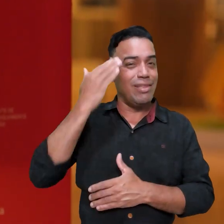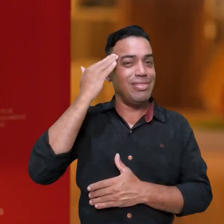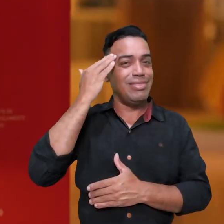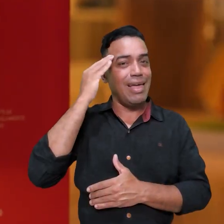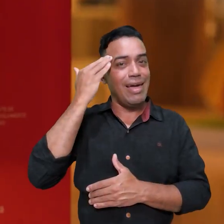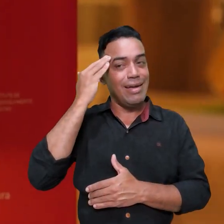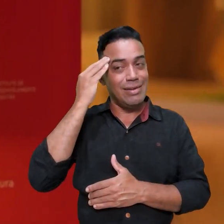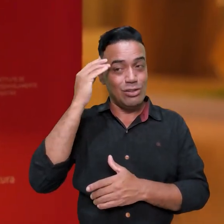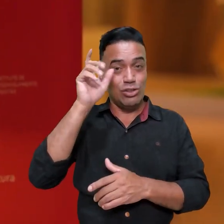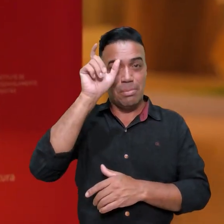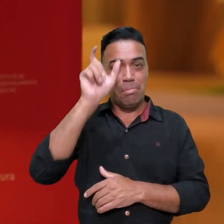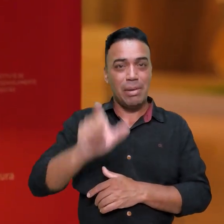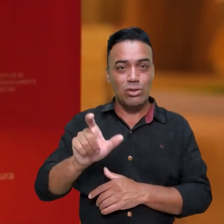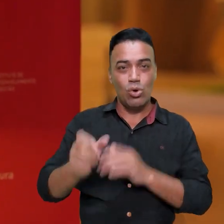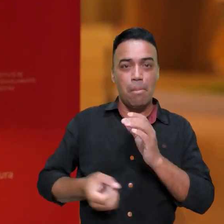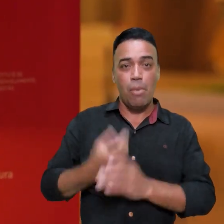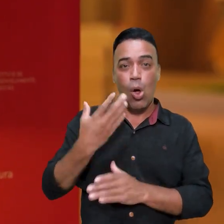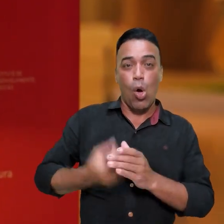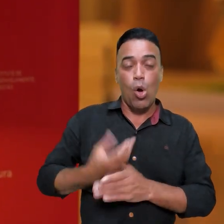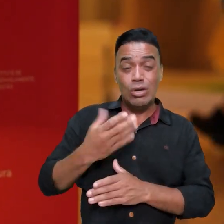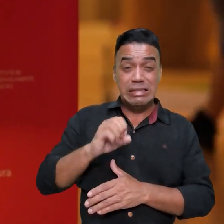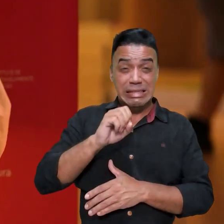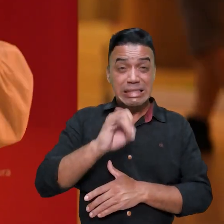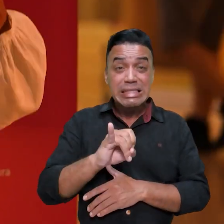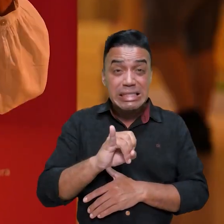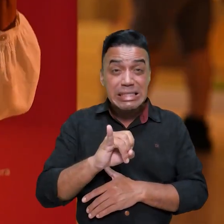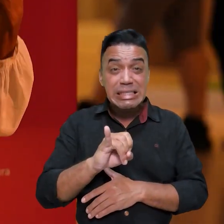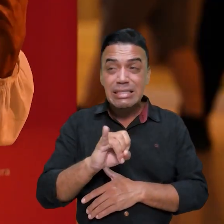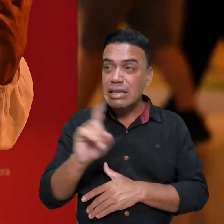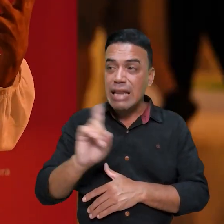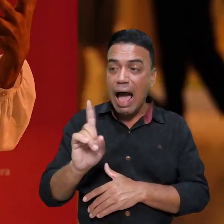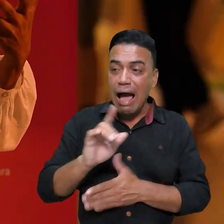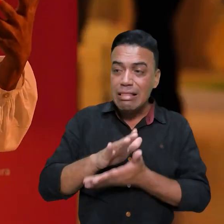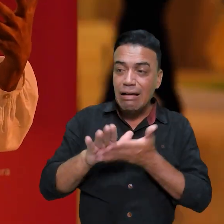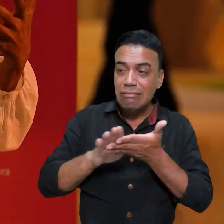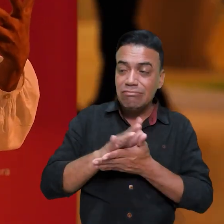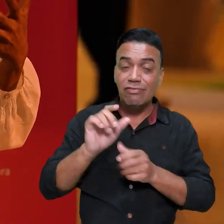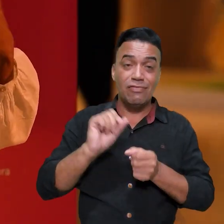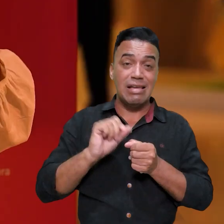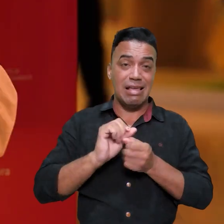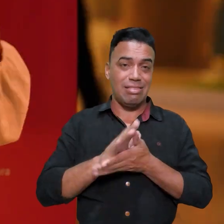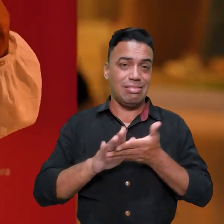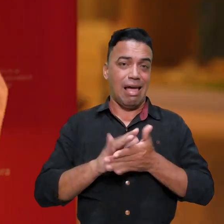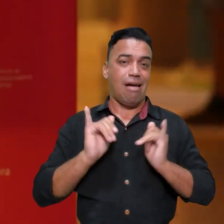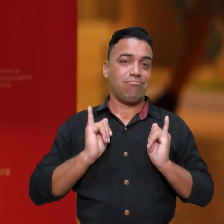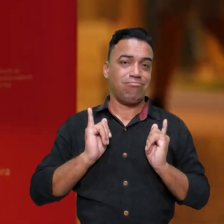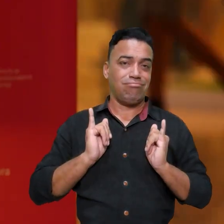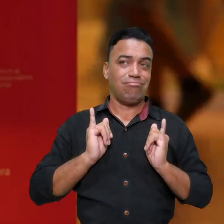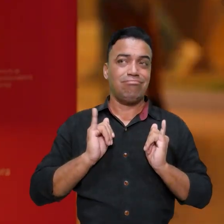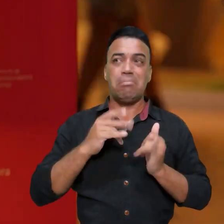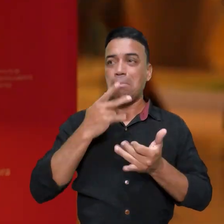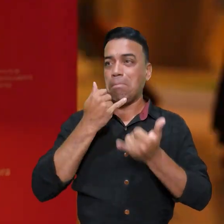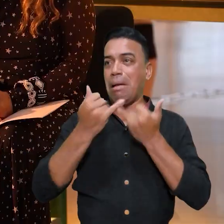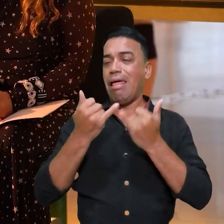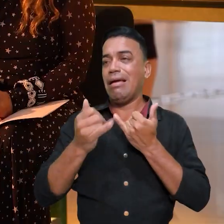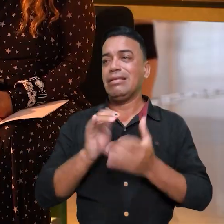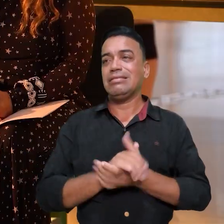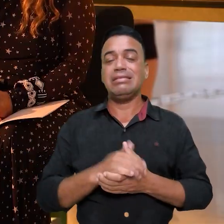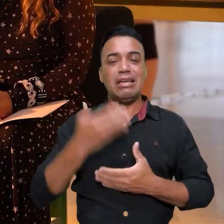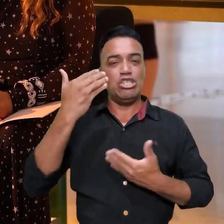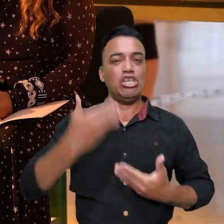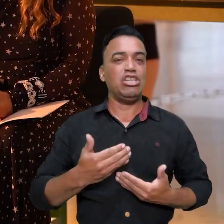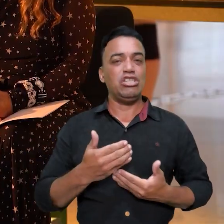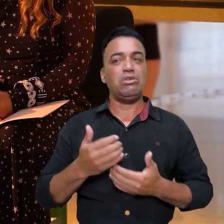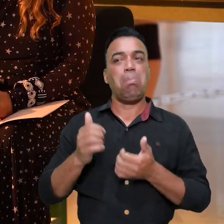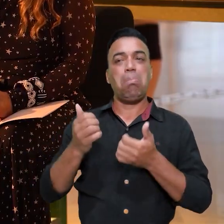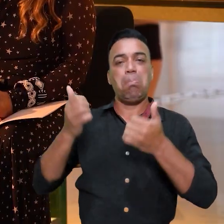como pessoa produtiva. Se a gente não está produzindo algo, é como se a gente não tivesse serventia. Luciana, é